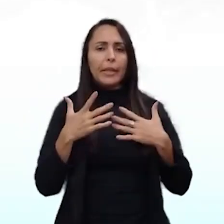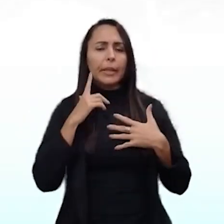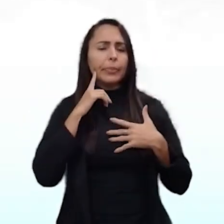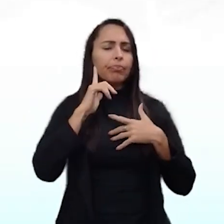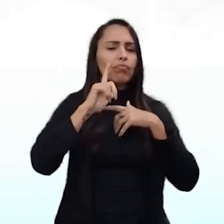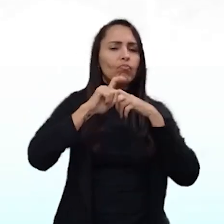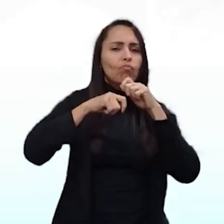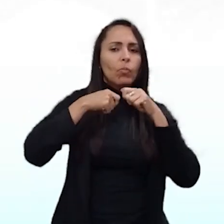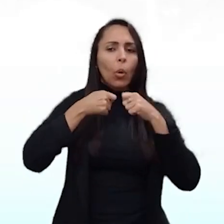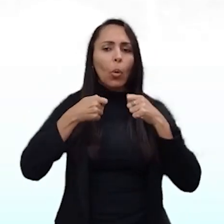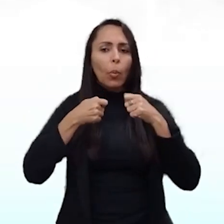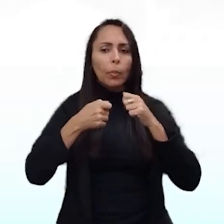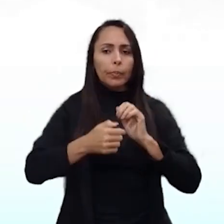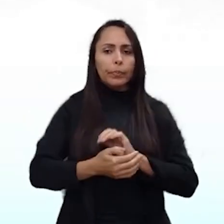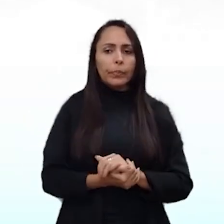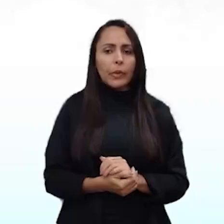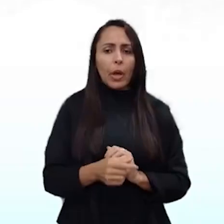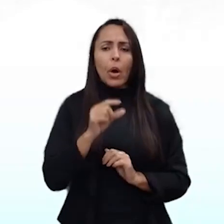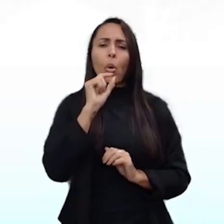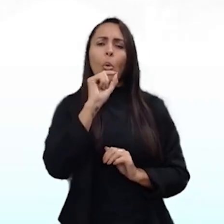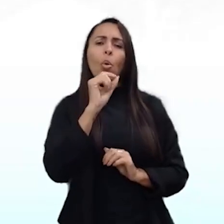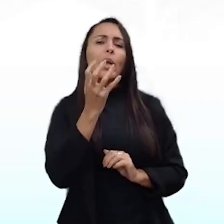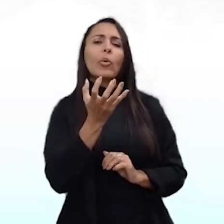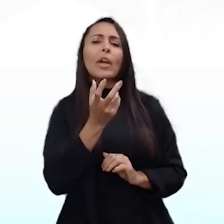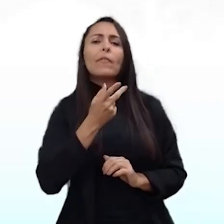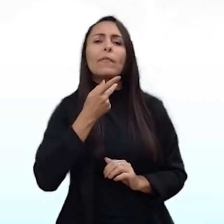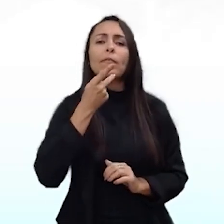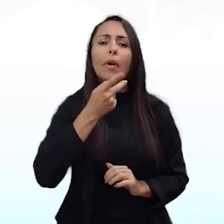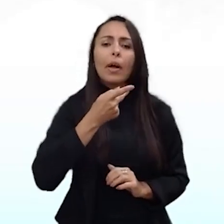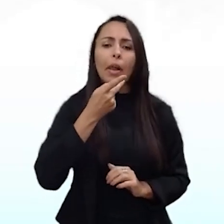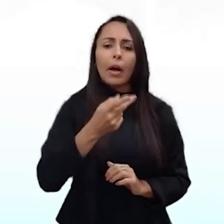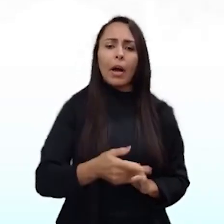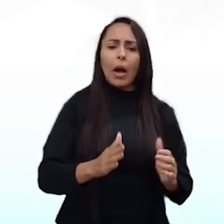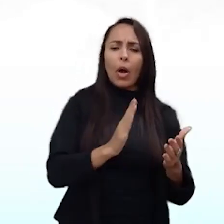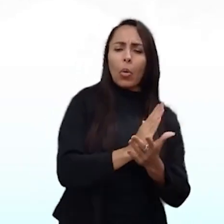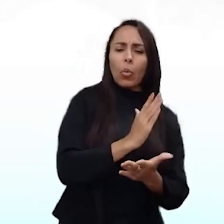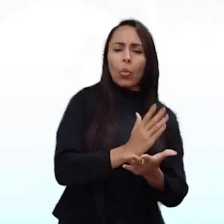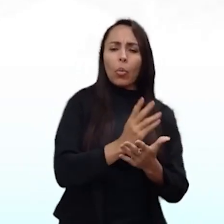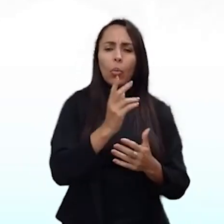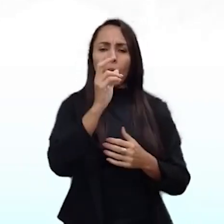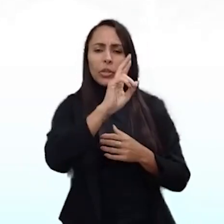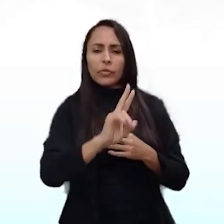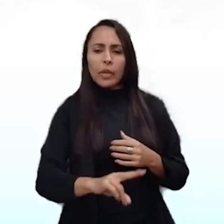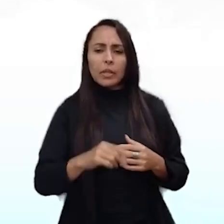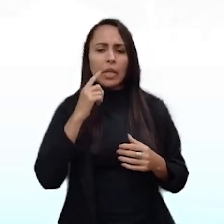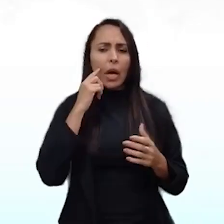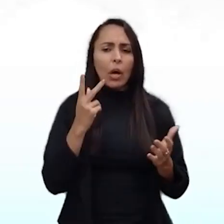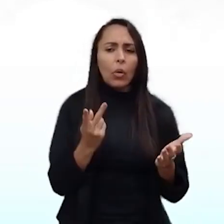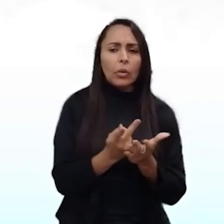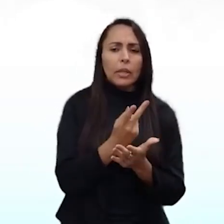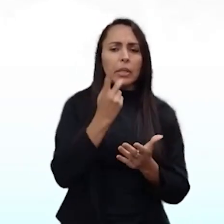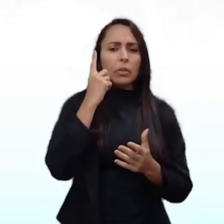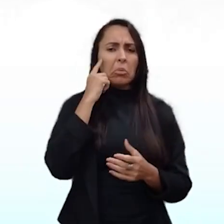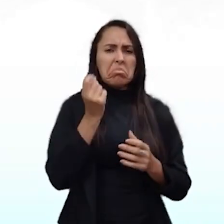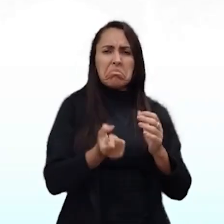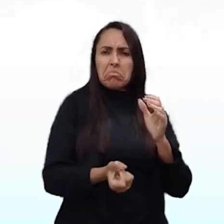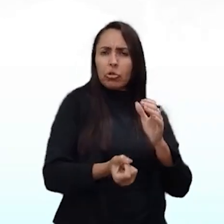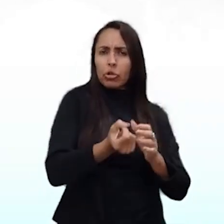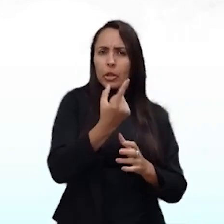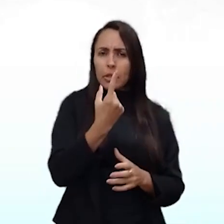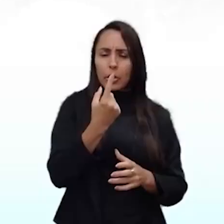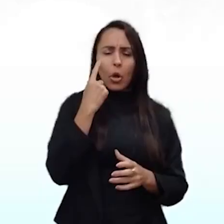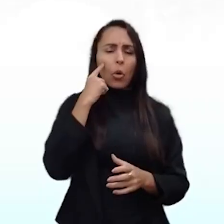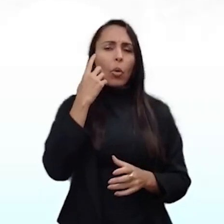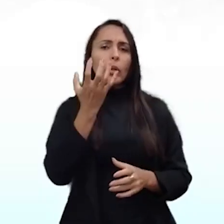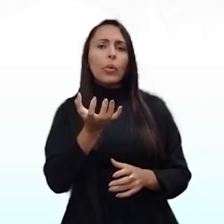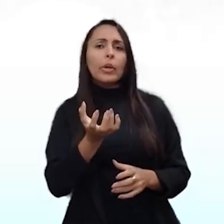repente, um nó. E o que eu quero dizer? Às vezes, acontece um negócio esquisito. Quando